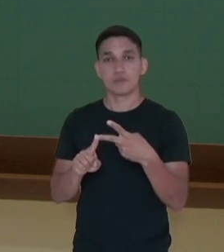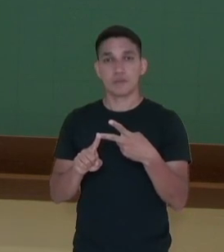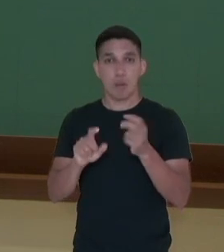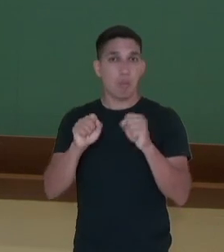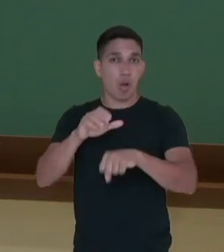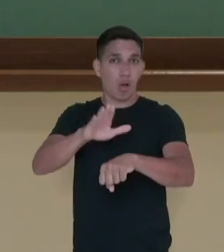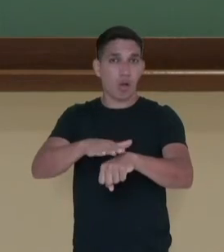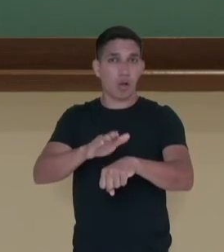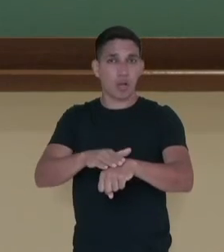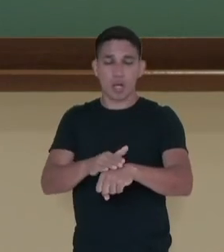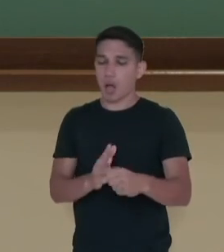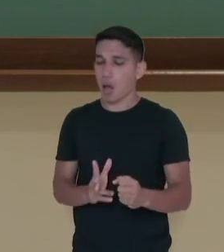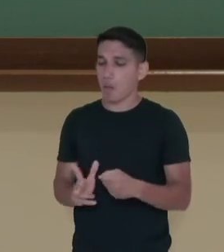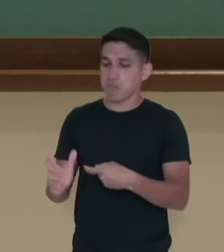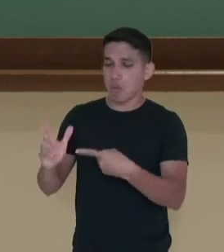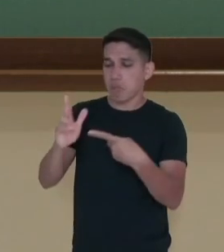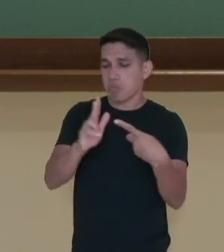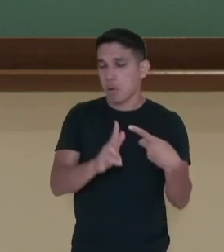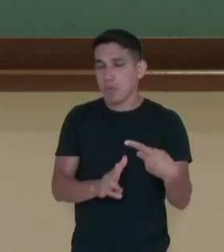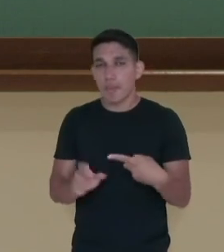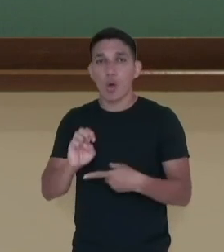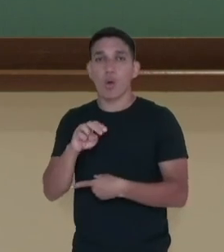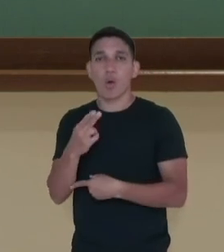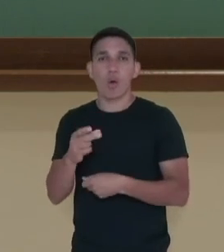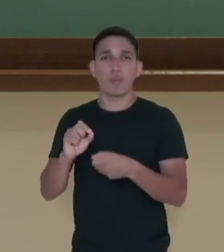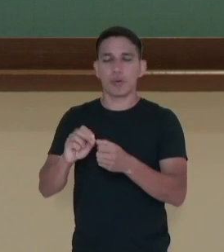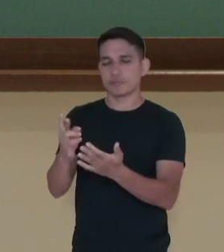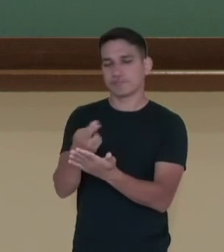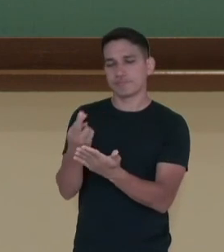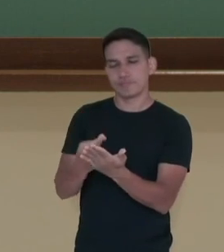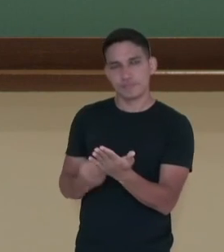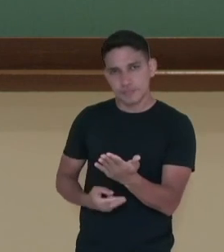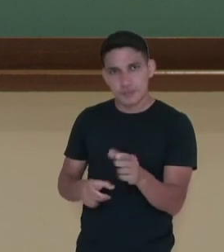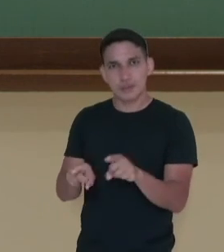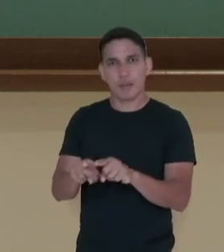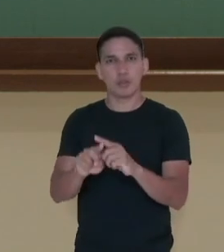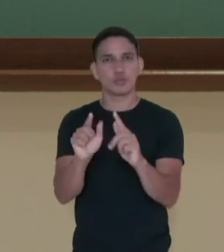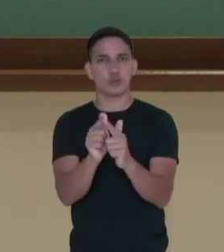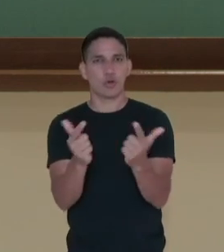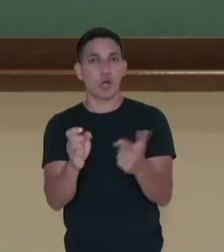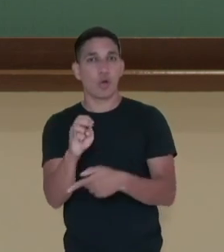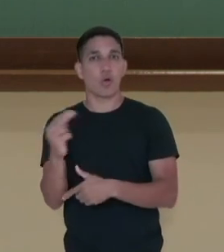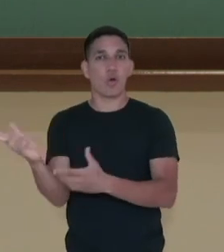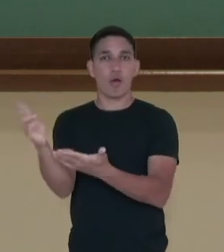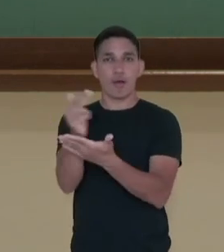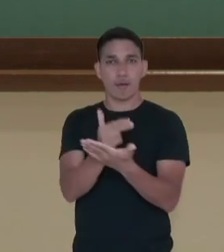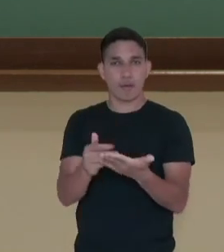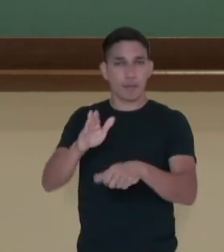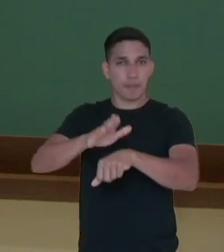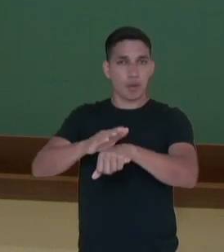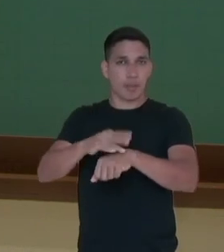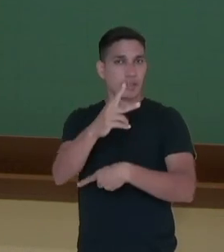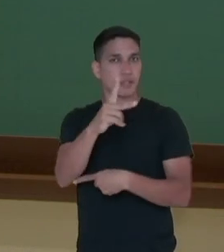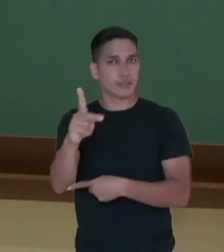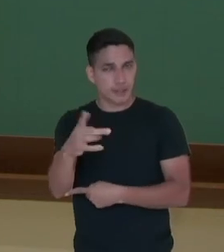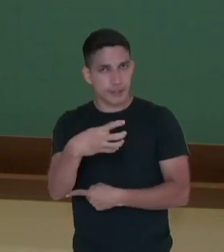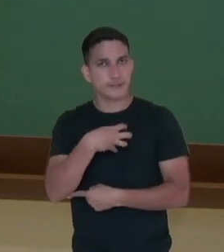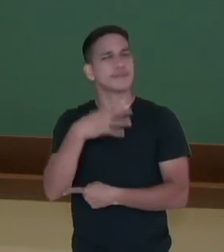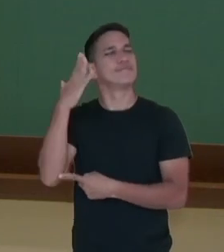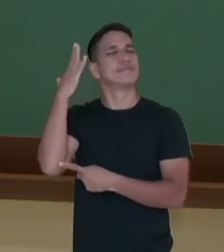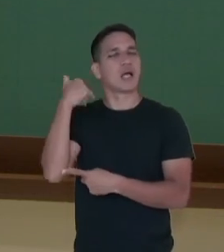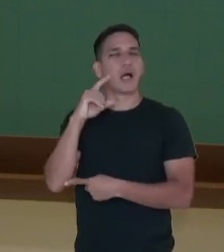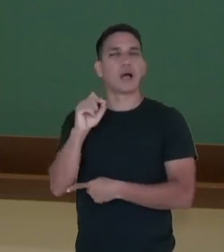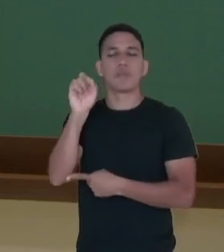pode fazer recortes, revistas, jornais, podem também desenhar, tá? Sabendo